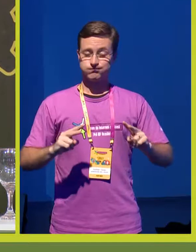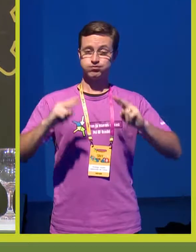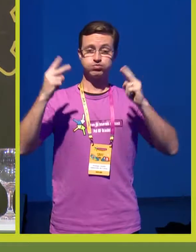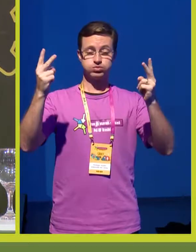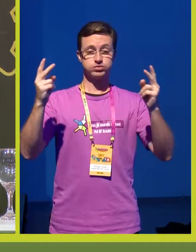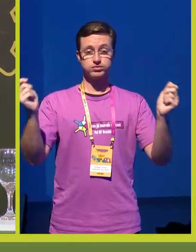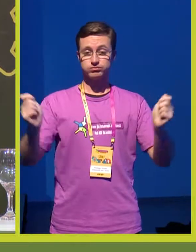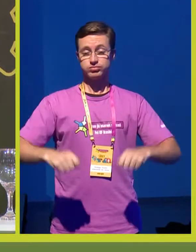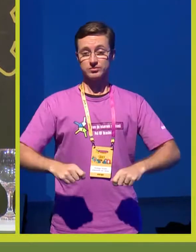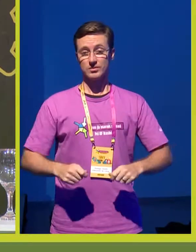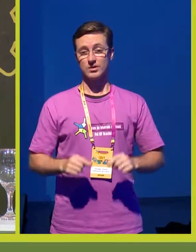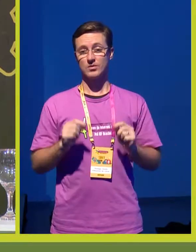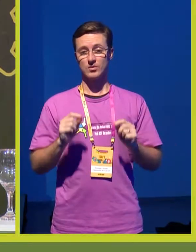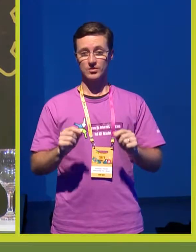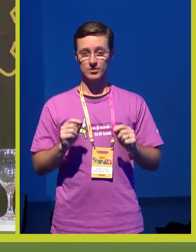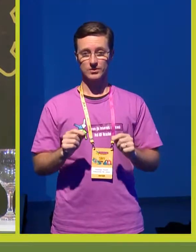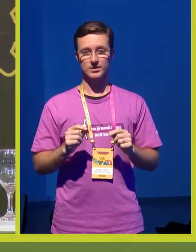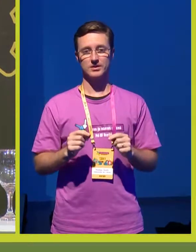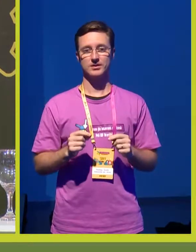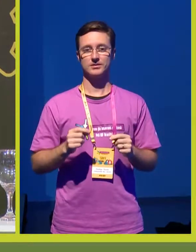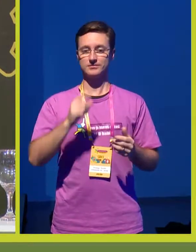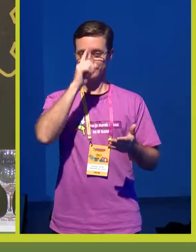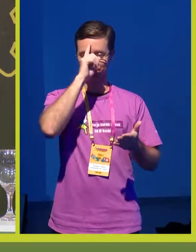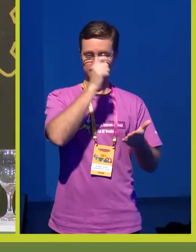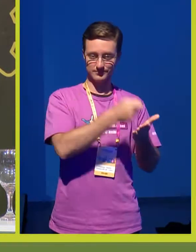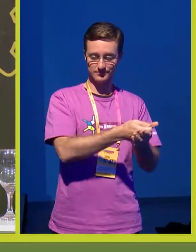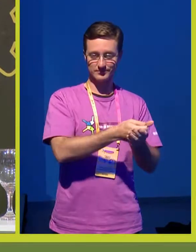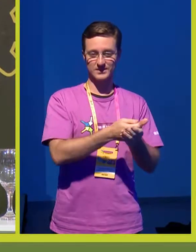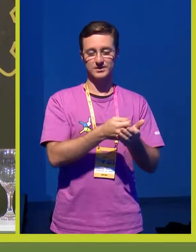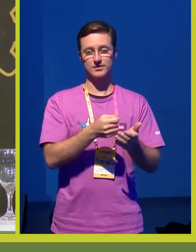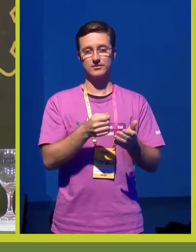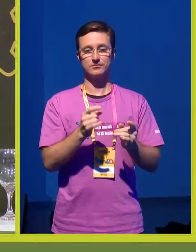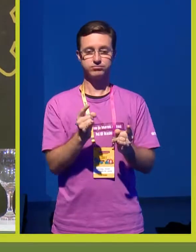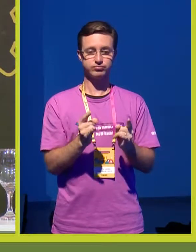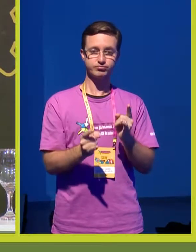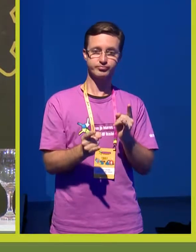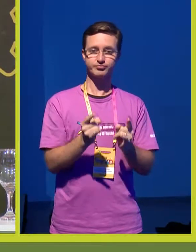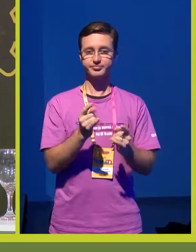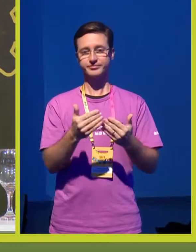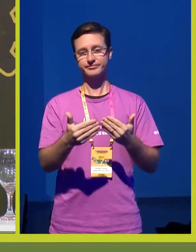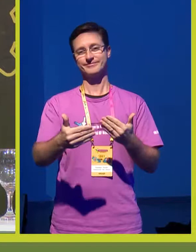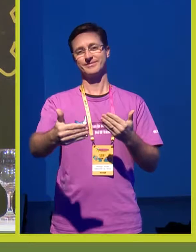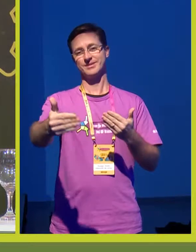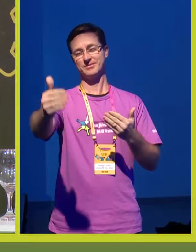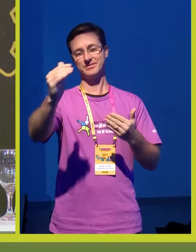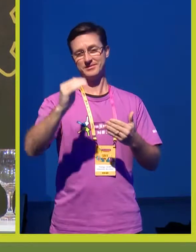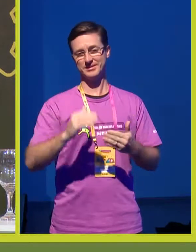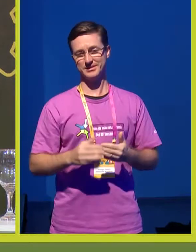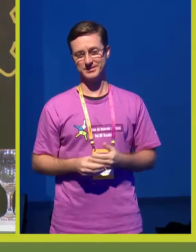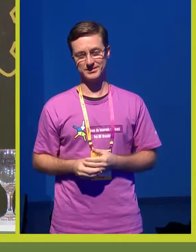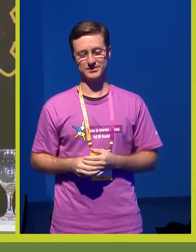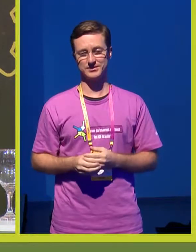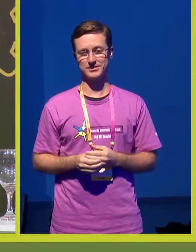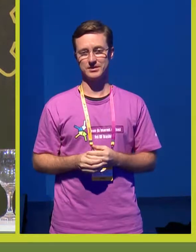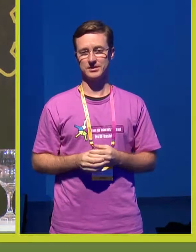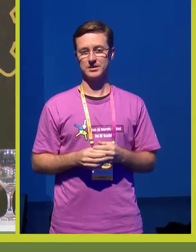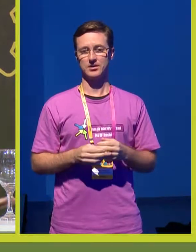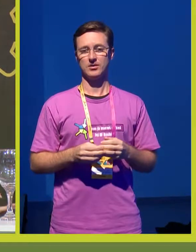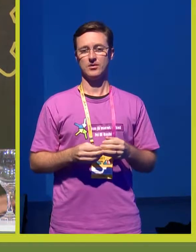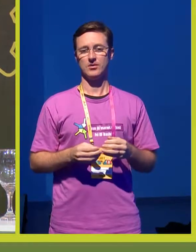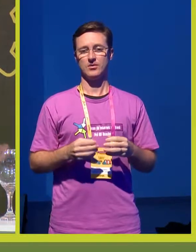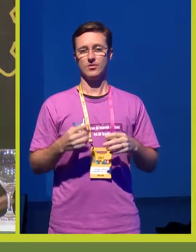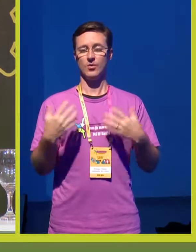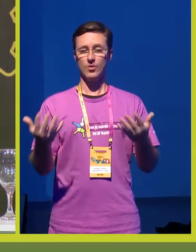possibilidade de tratamentos e decisões automatizadas que busquem utilizar esses dados para prever perfis com mais